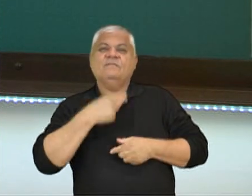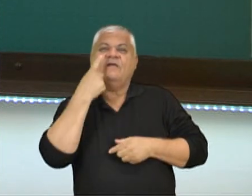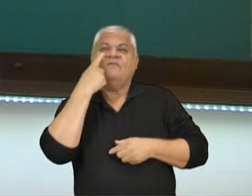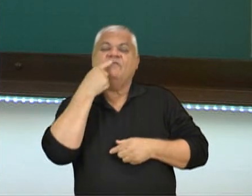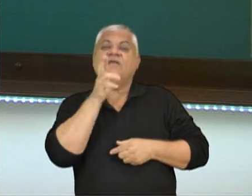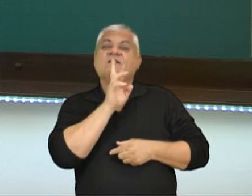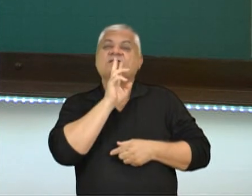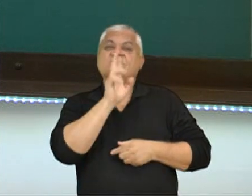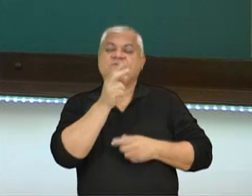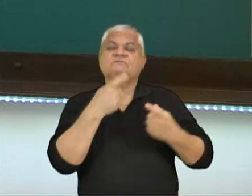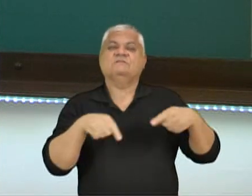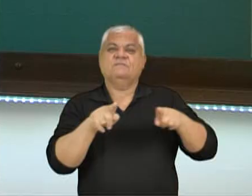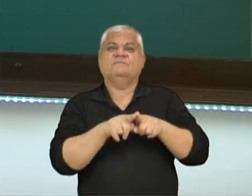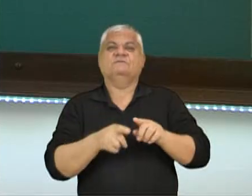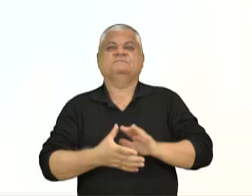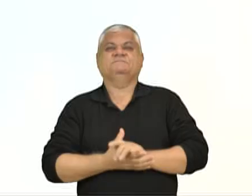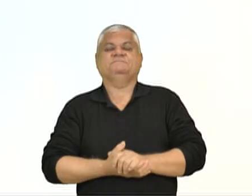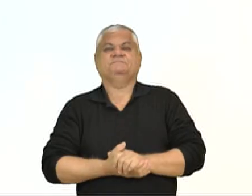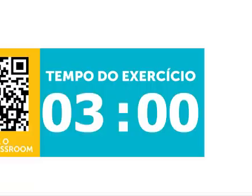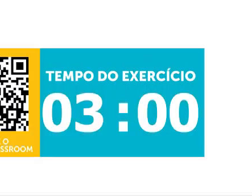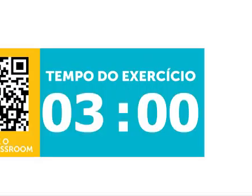com a resolução completa.